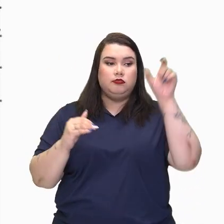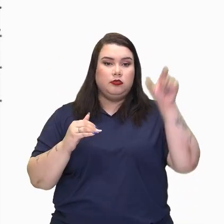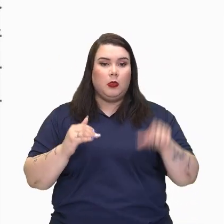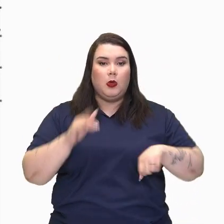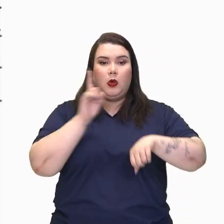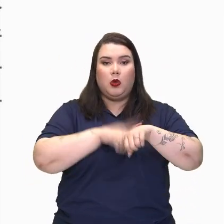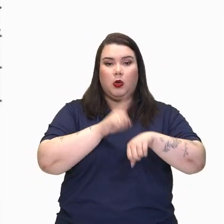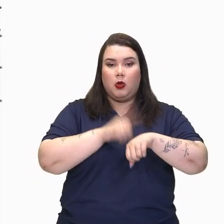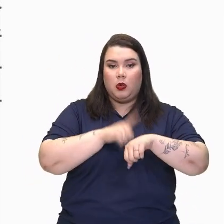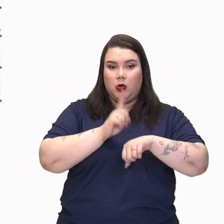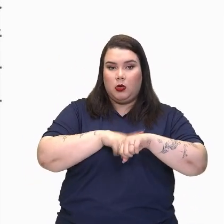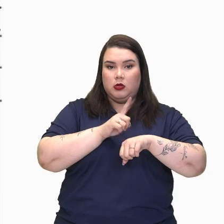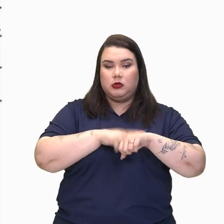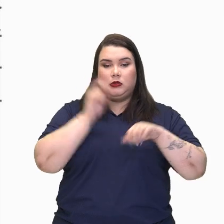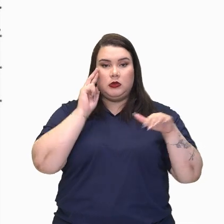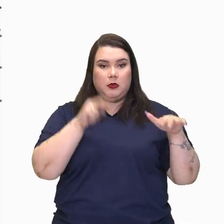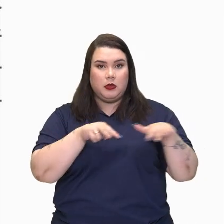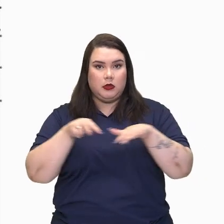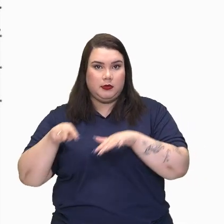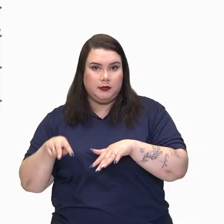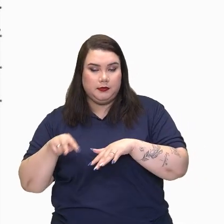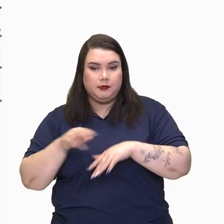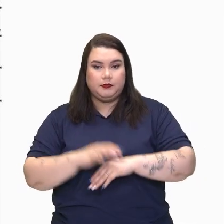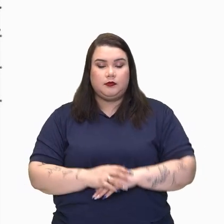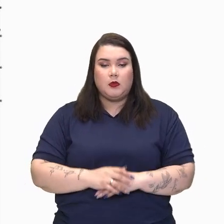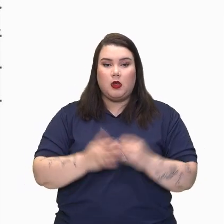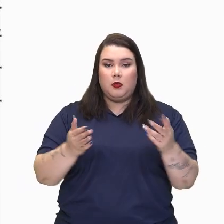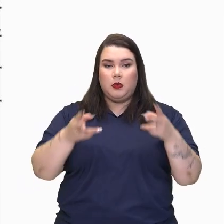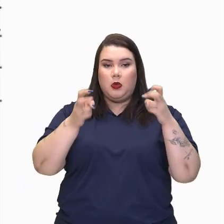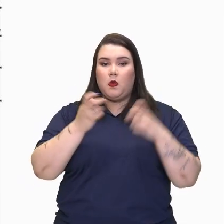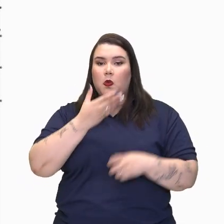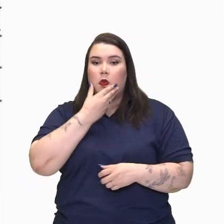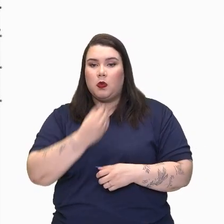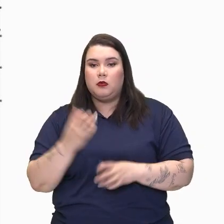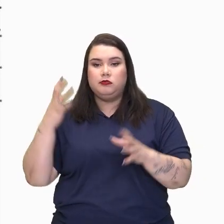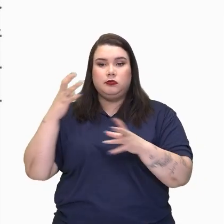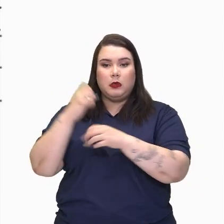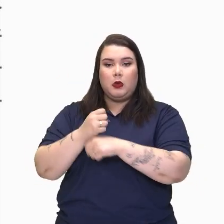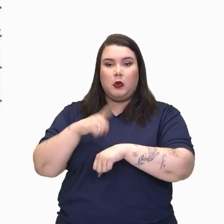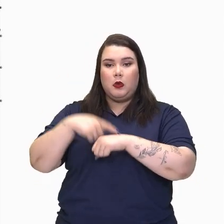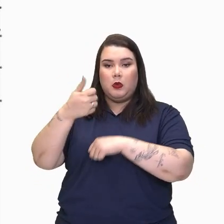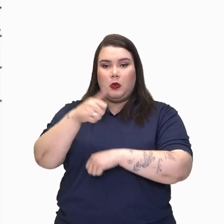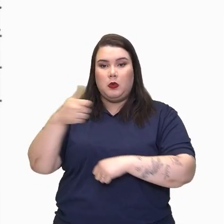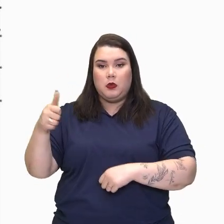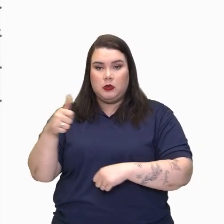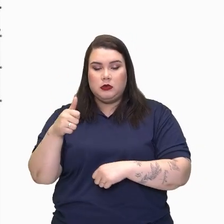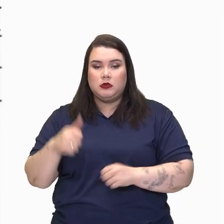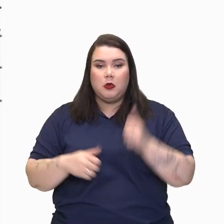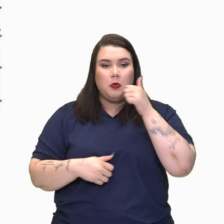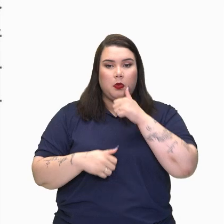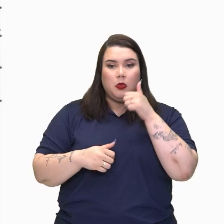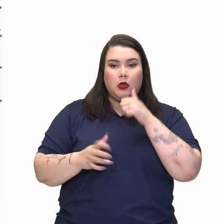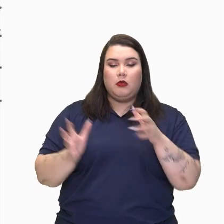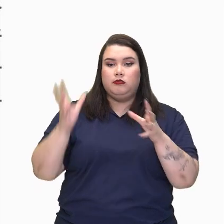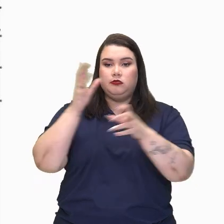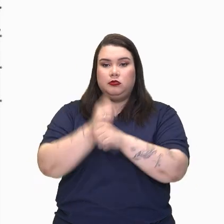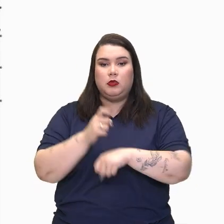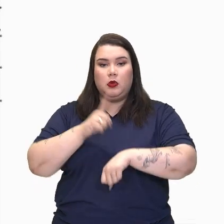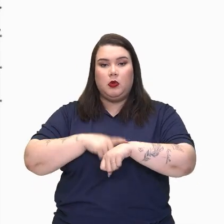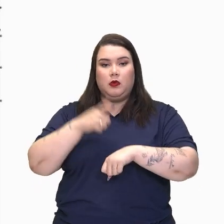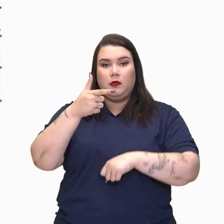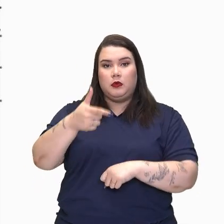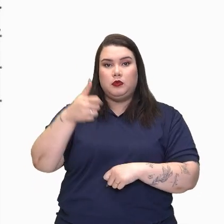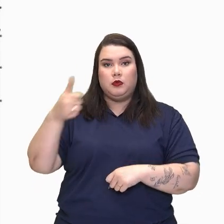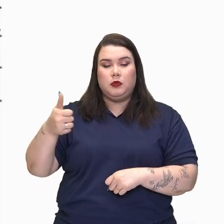lado, a questão das horas. Então, se a gente perceber, o homem apenas ali com 11 horas e as mulheres com 21,